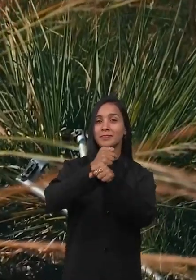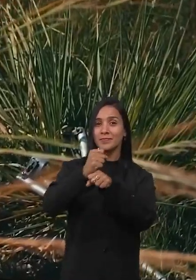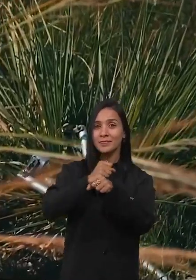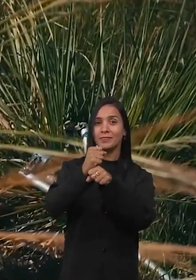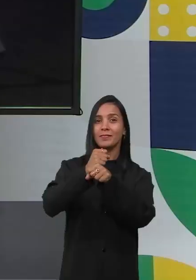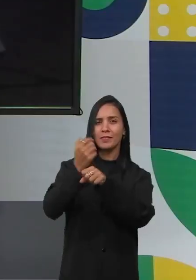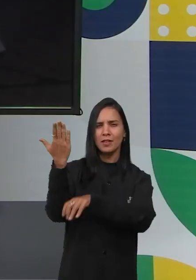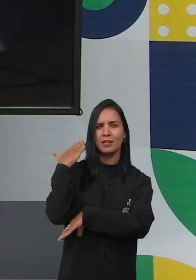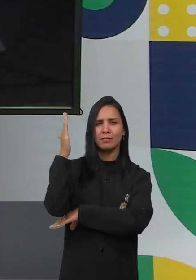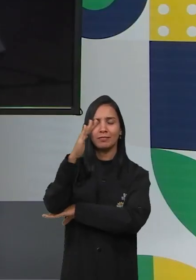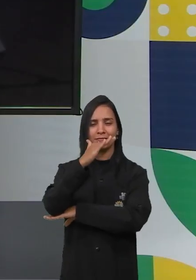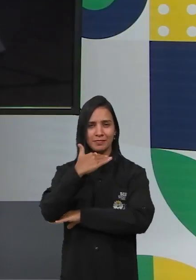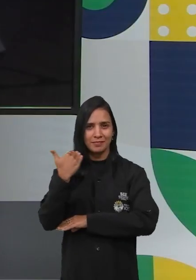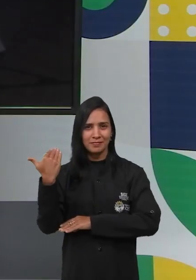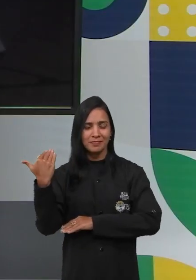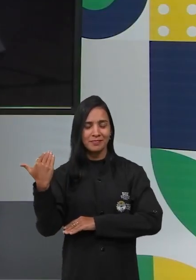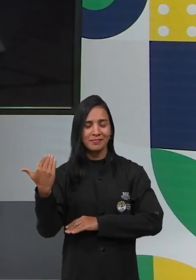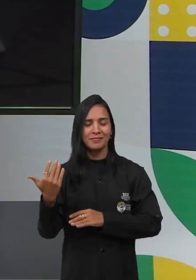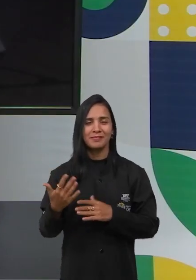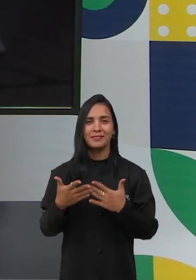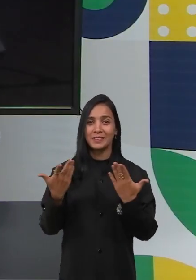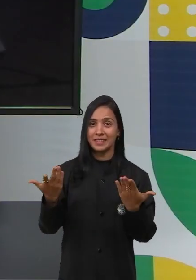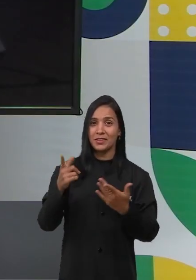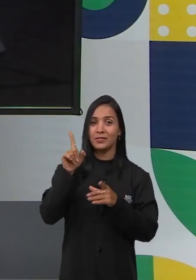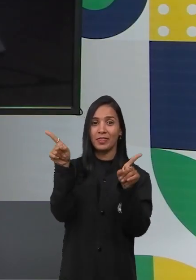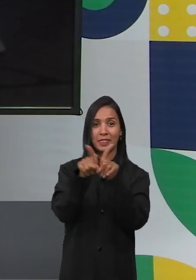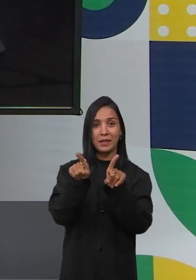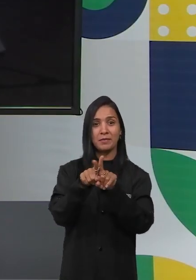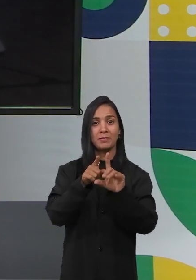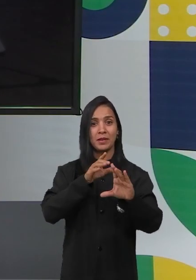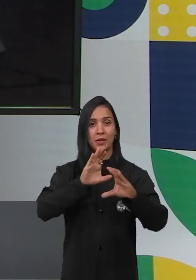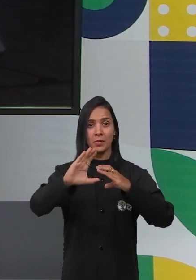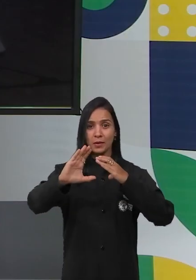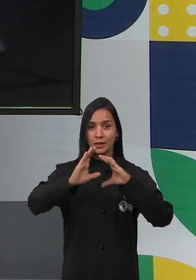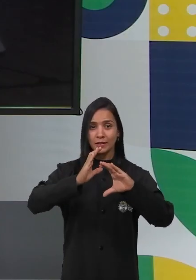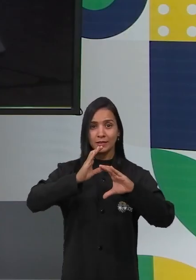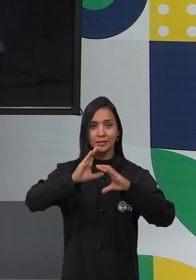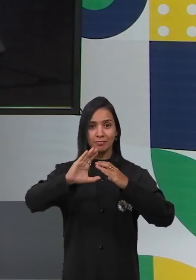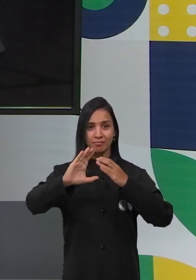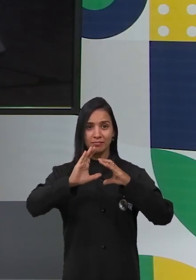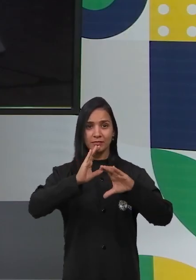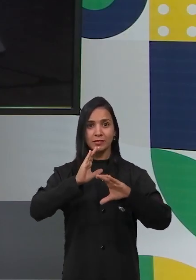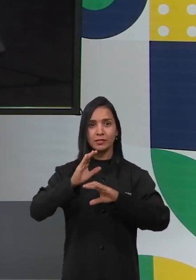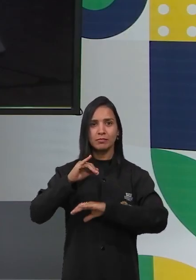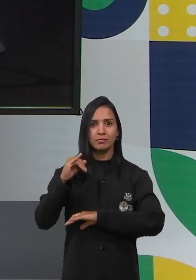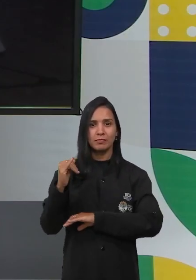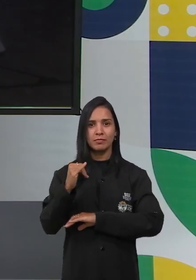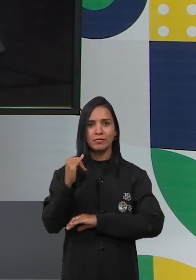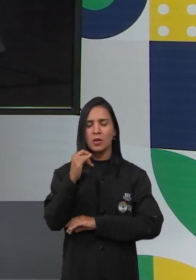eu morri. Então, essa canção ela já trouxe aí uma